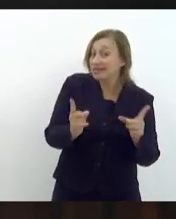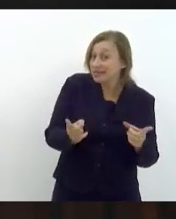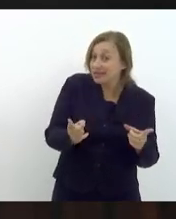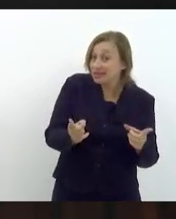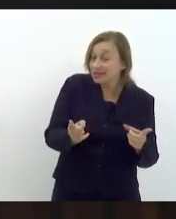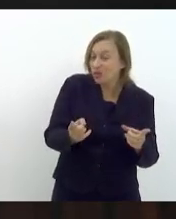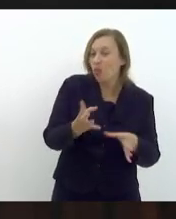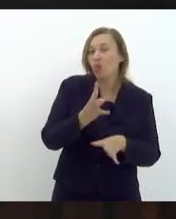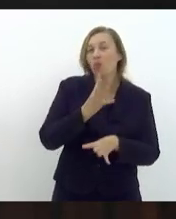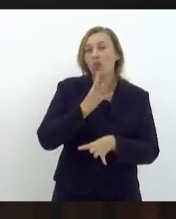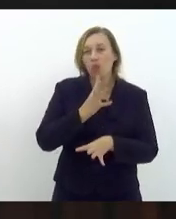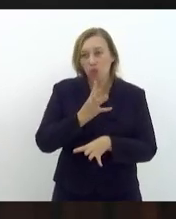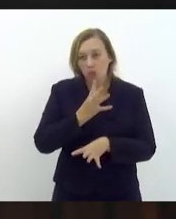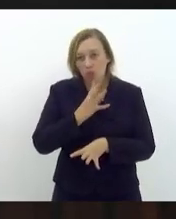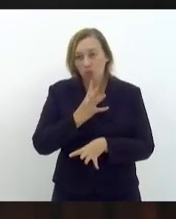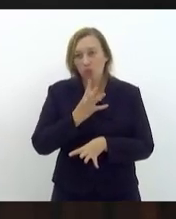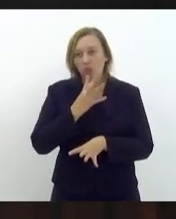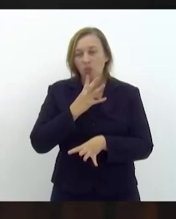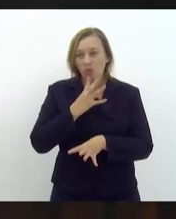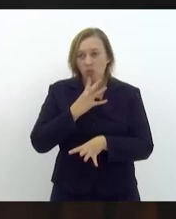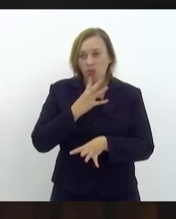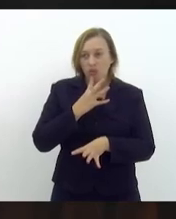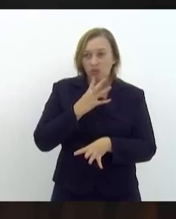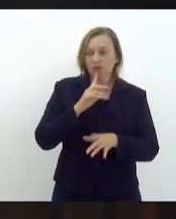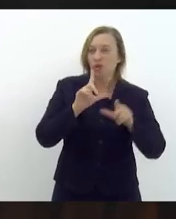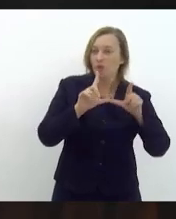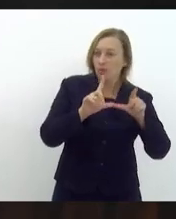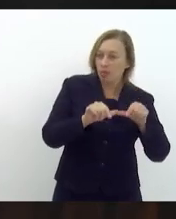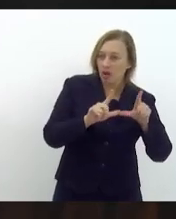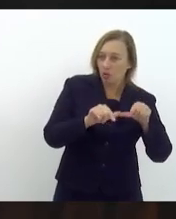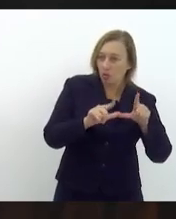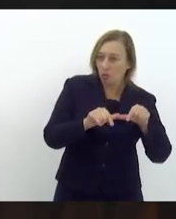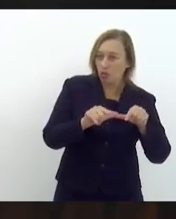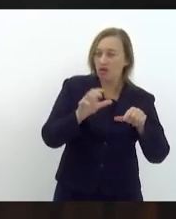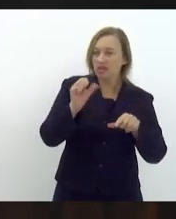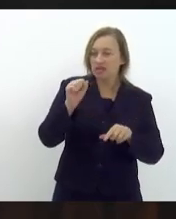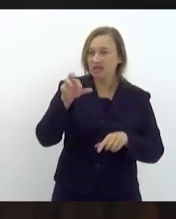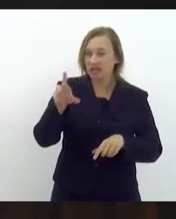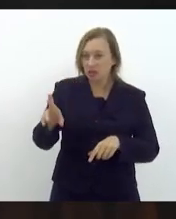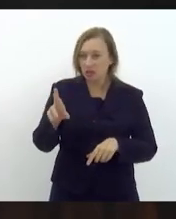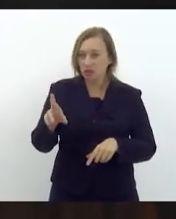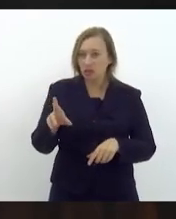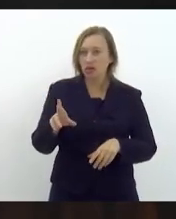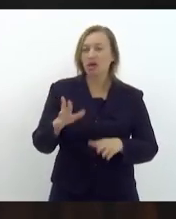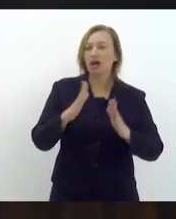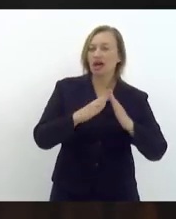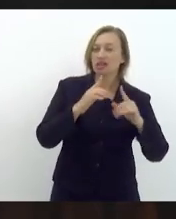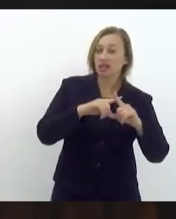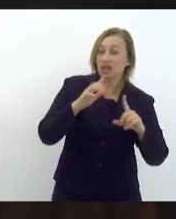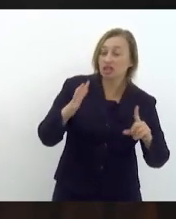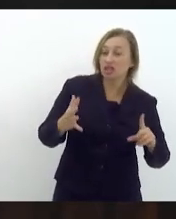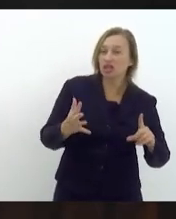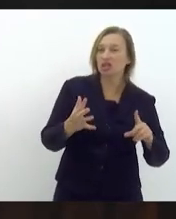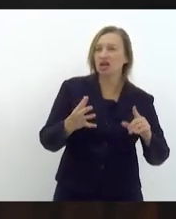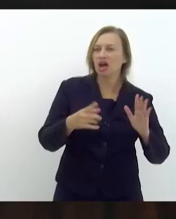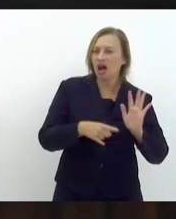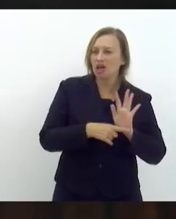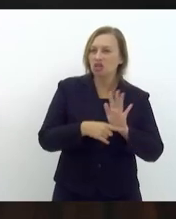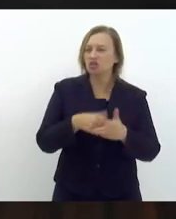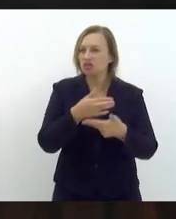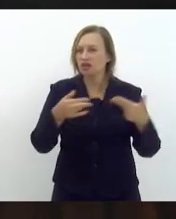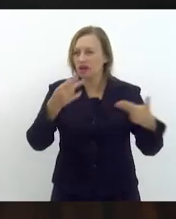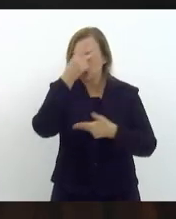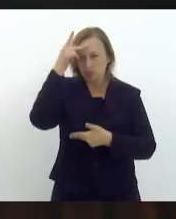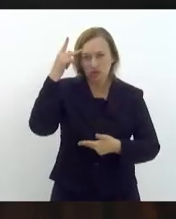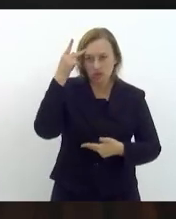conheço tem muitas na região de Bangu Senador Camará que de fato as igrejas estavam salvam a gente salvam muita gente